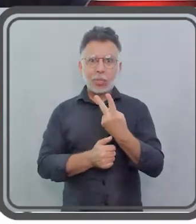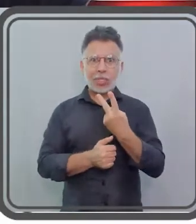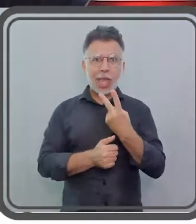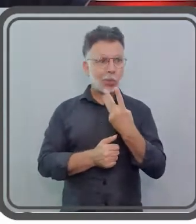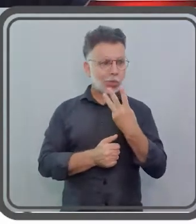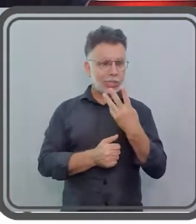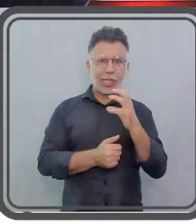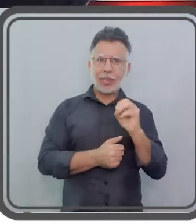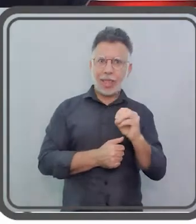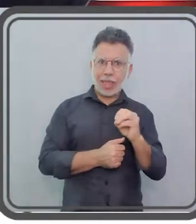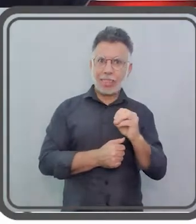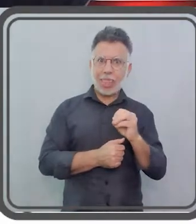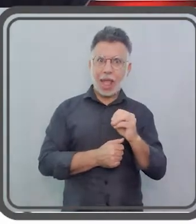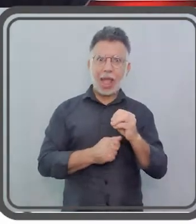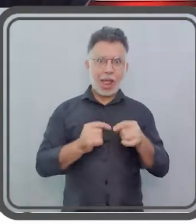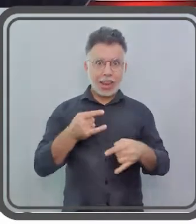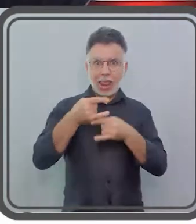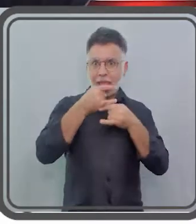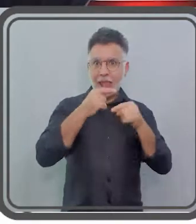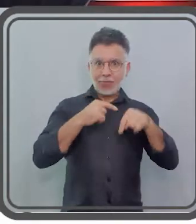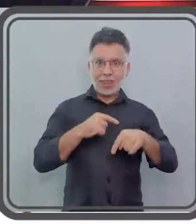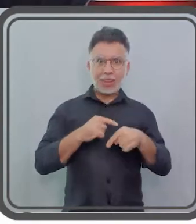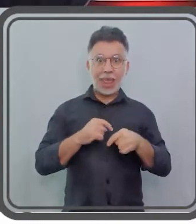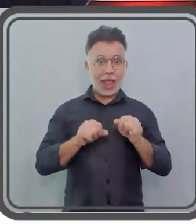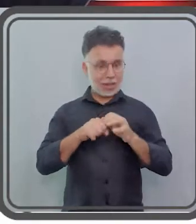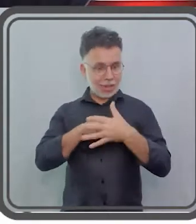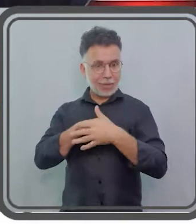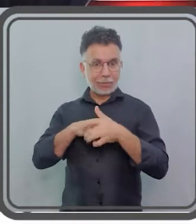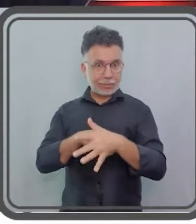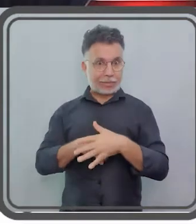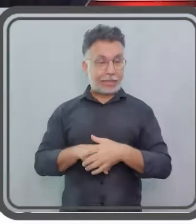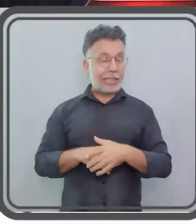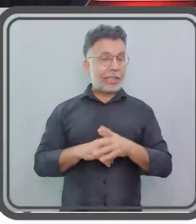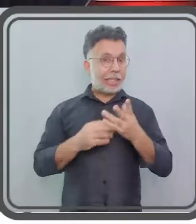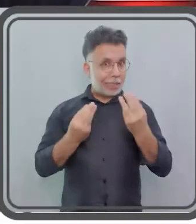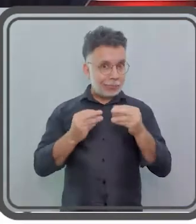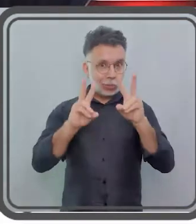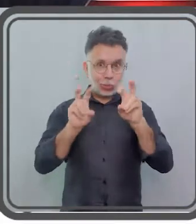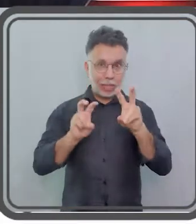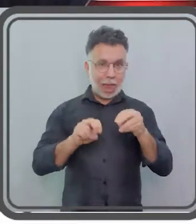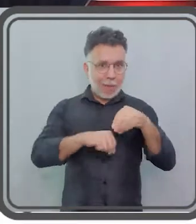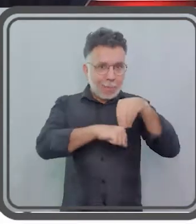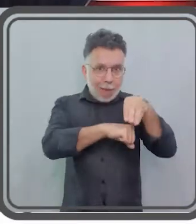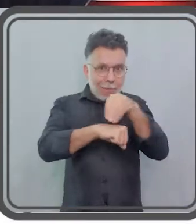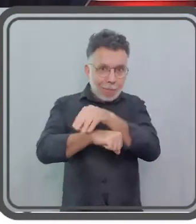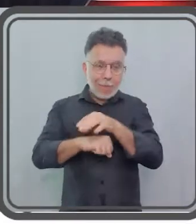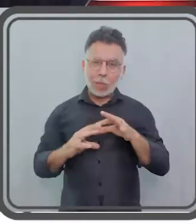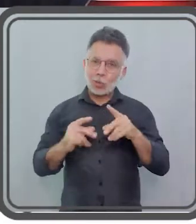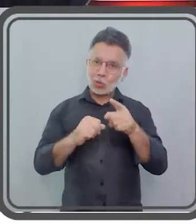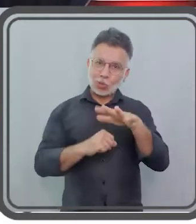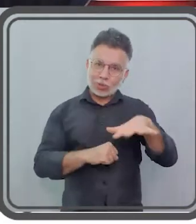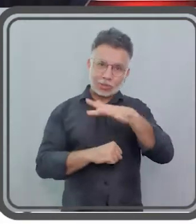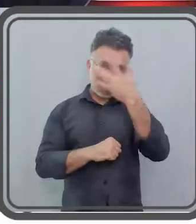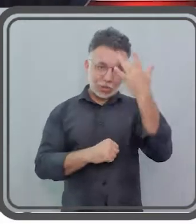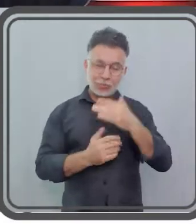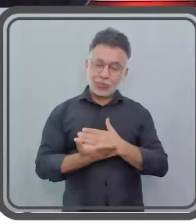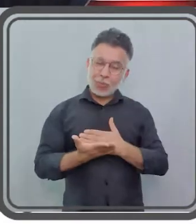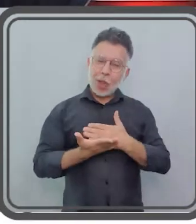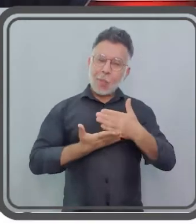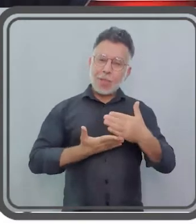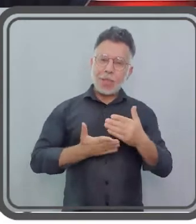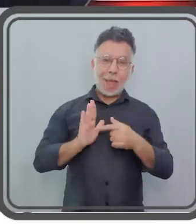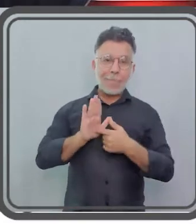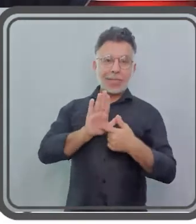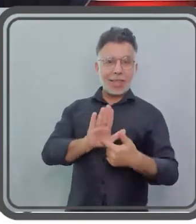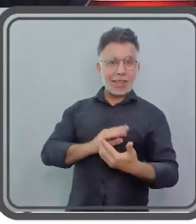nessa pandemia, Nestor. Então, a gente tem trazido bastante tema, coisa muito interessante aqui para todo mundo. Deixa eu começar aqui apresentando para